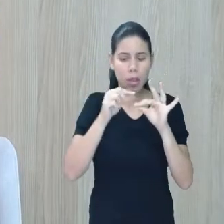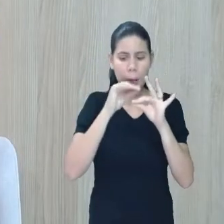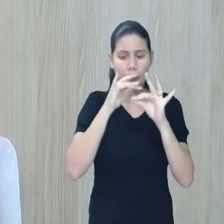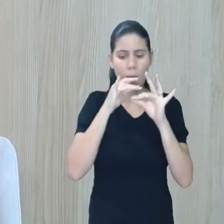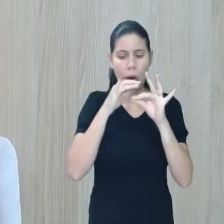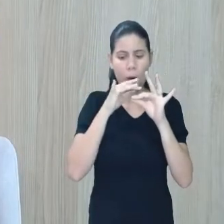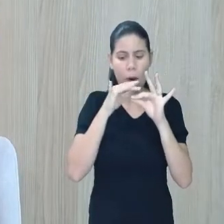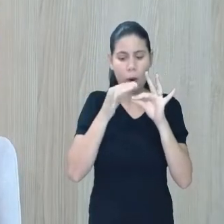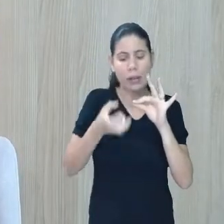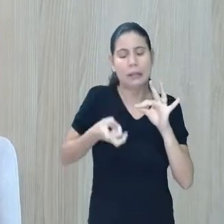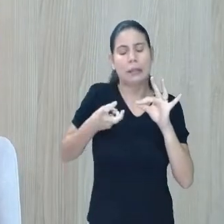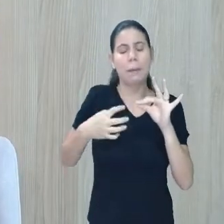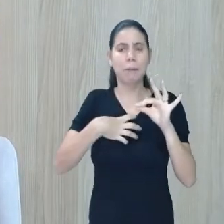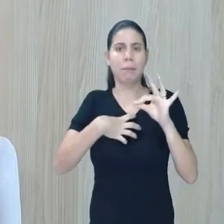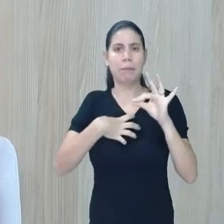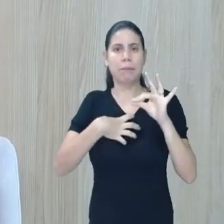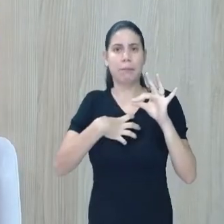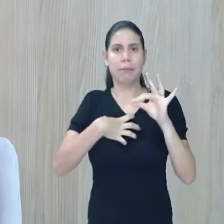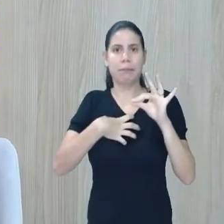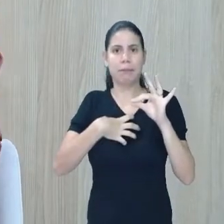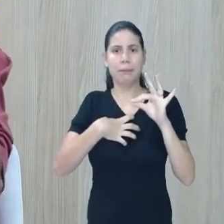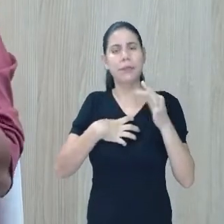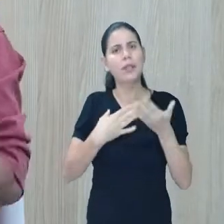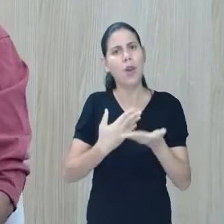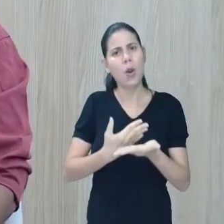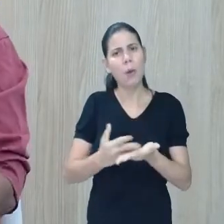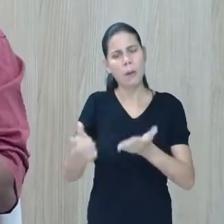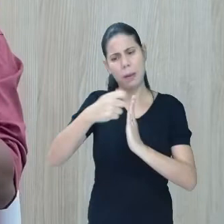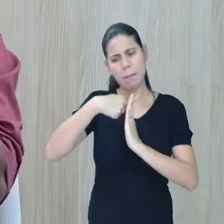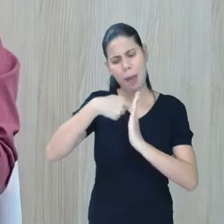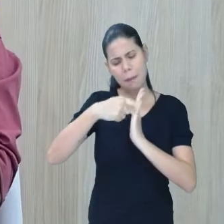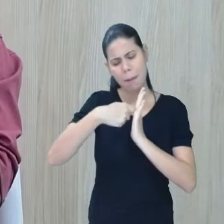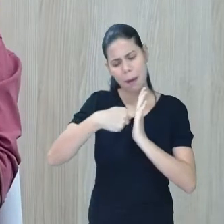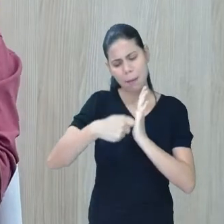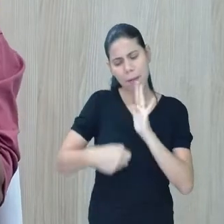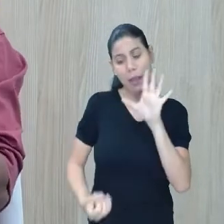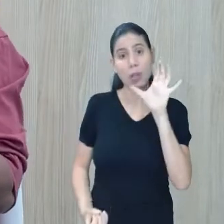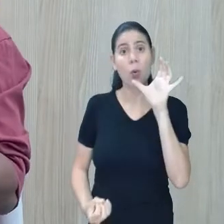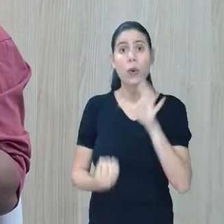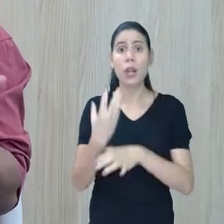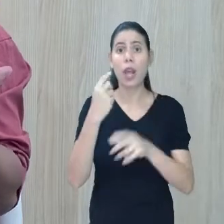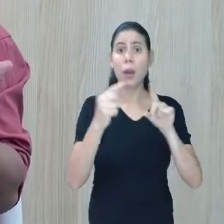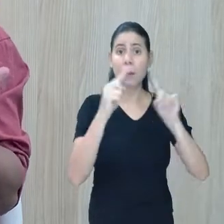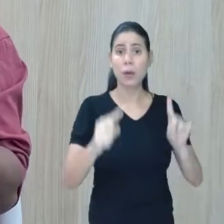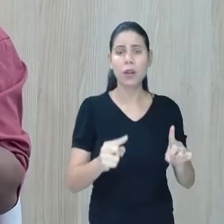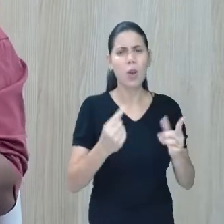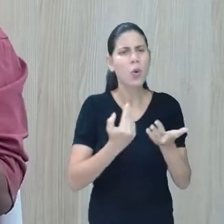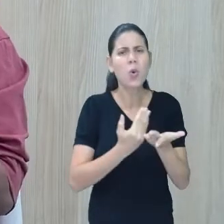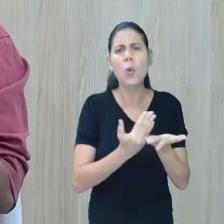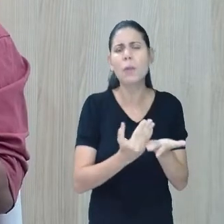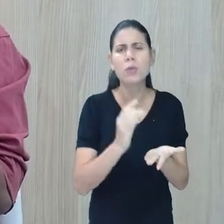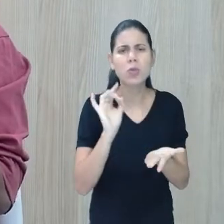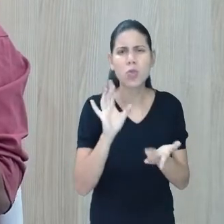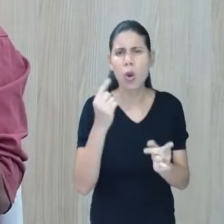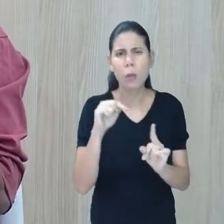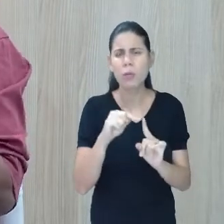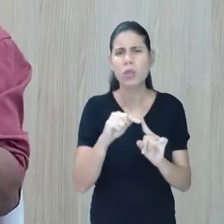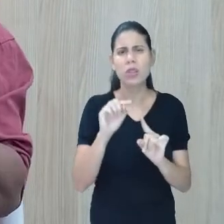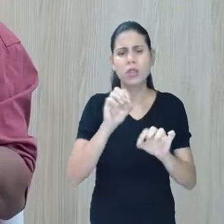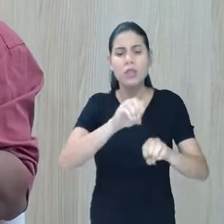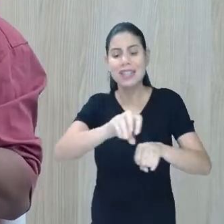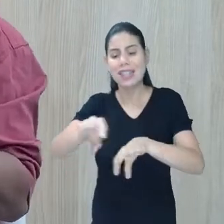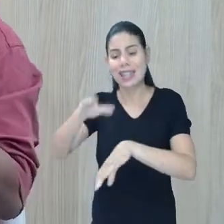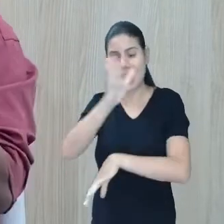vibração do som é muito maior. Então, daí começou a minha tese, e aí criei um projeto. No início, era só para ensinar a